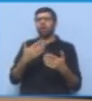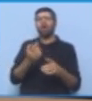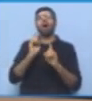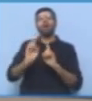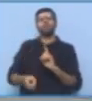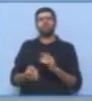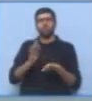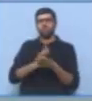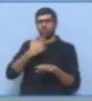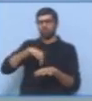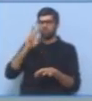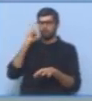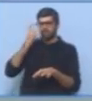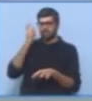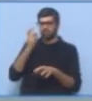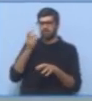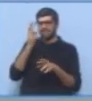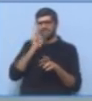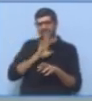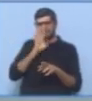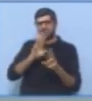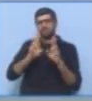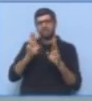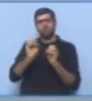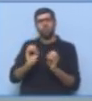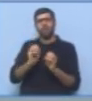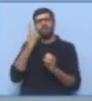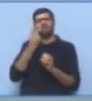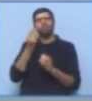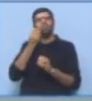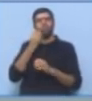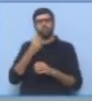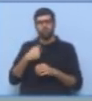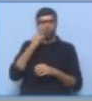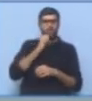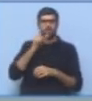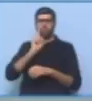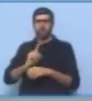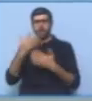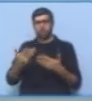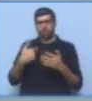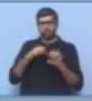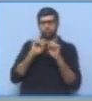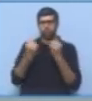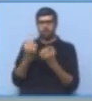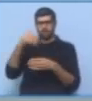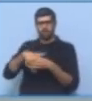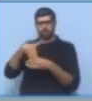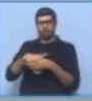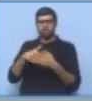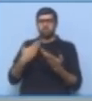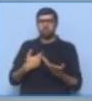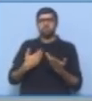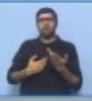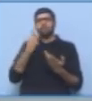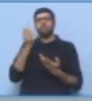nós pensarmos, o que é que significaria viver sem esperança? Isto é, um homem, uma mulher, hoje, na sociedade de hoje, que sentido